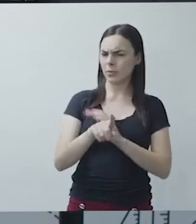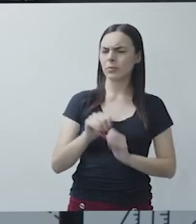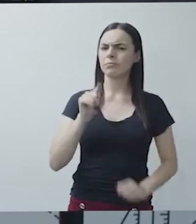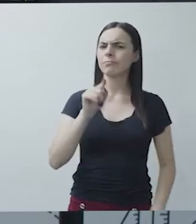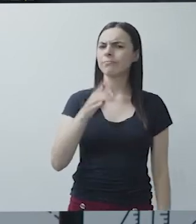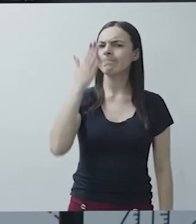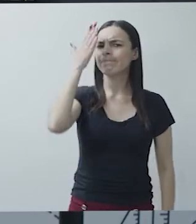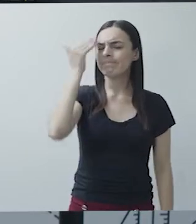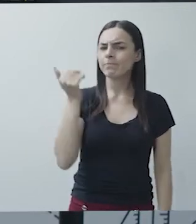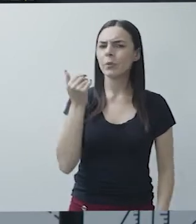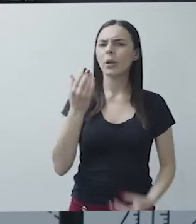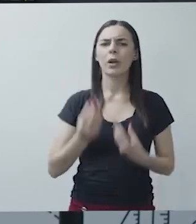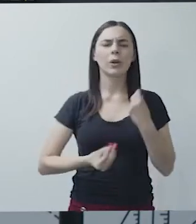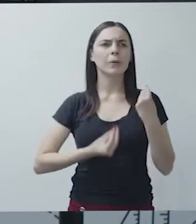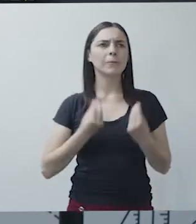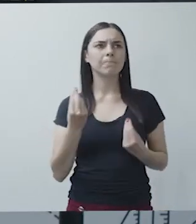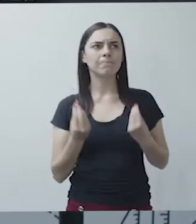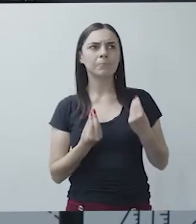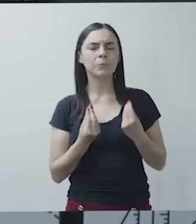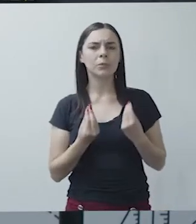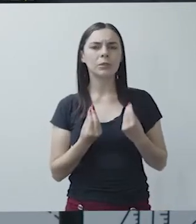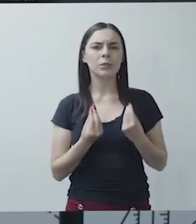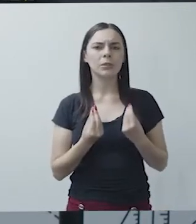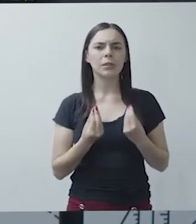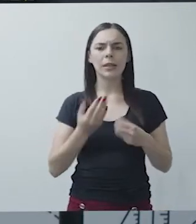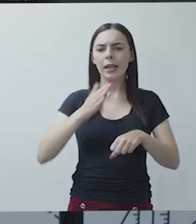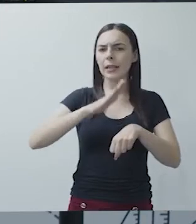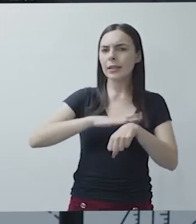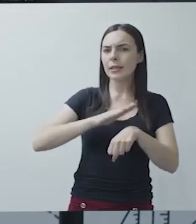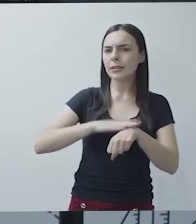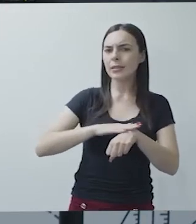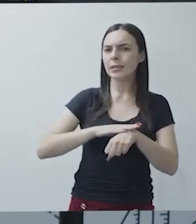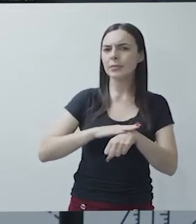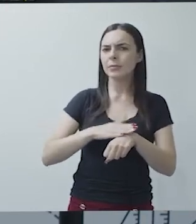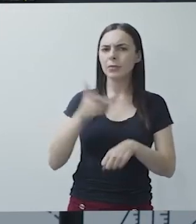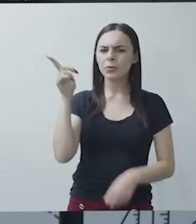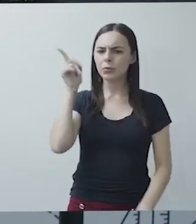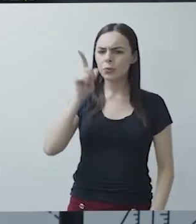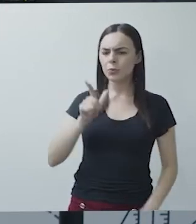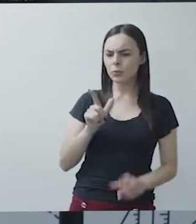sabem como é que nós conseguimos medir esse tempo?